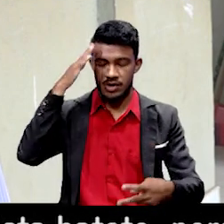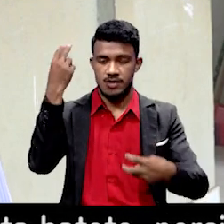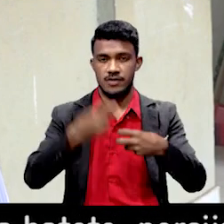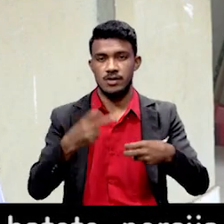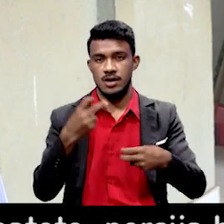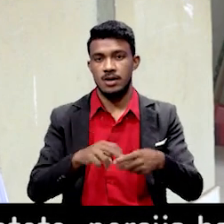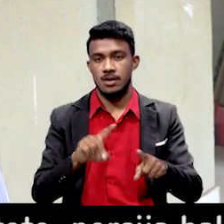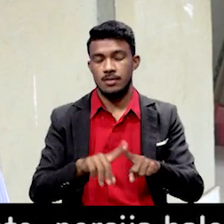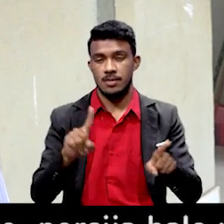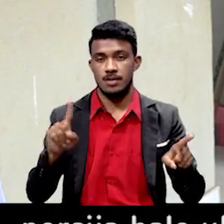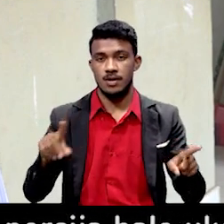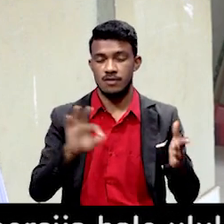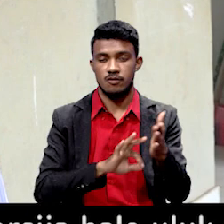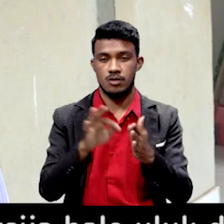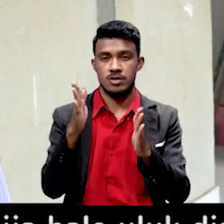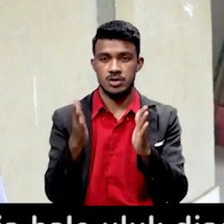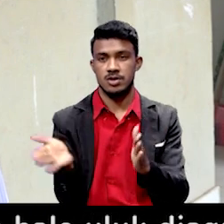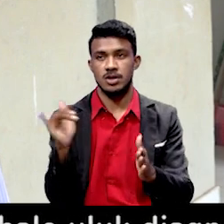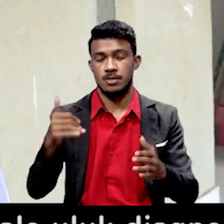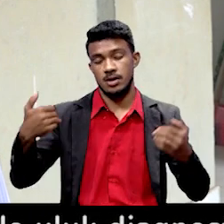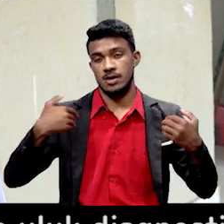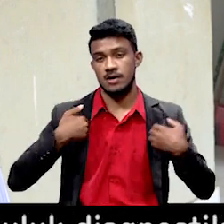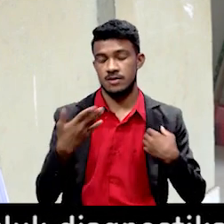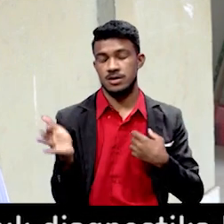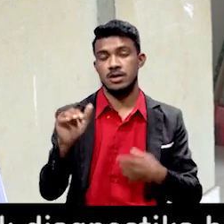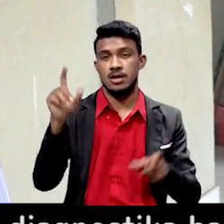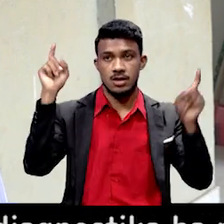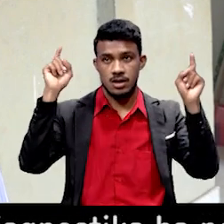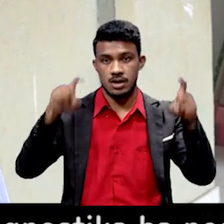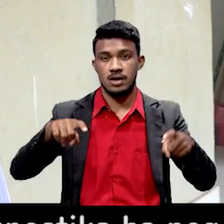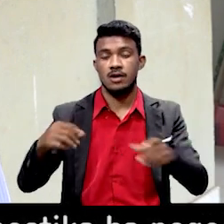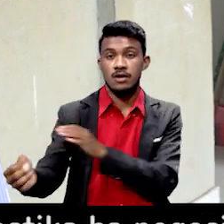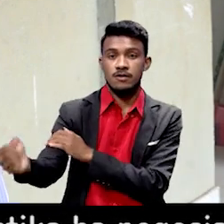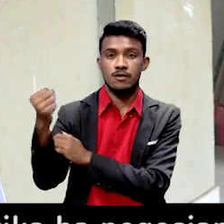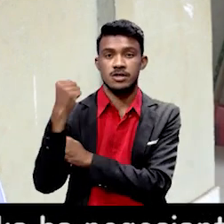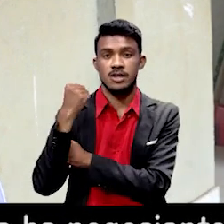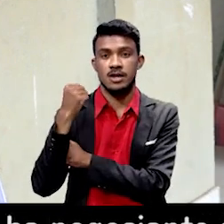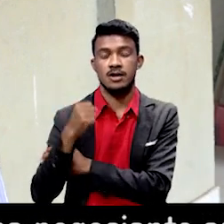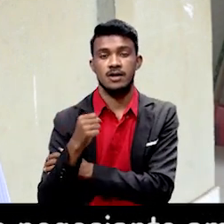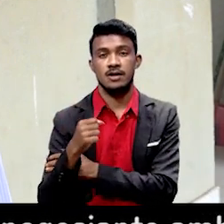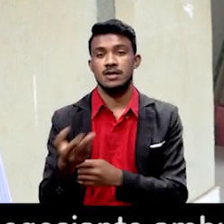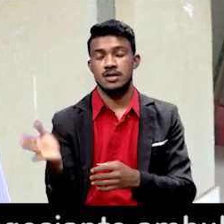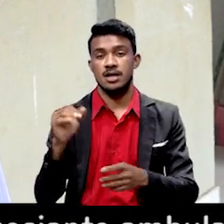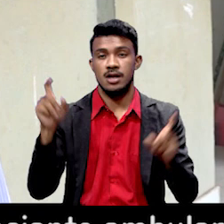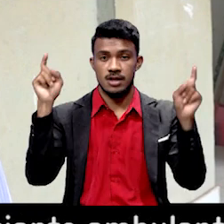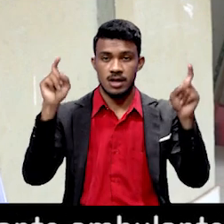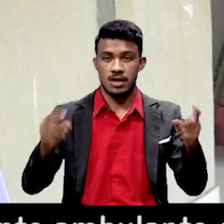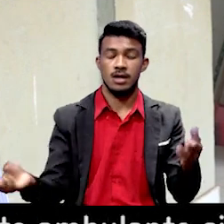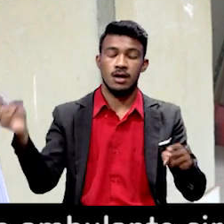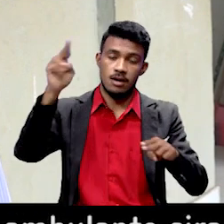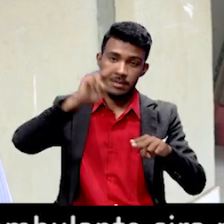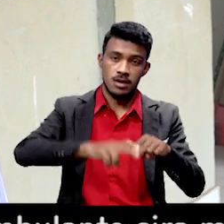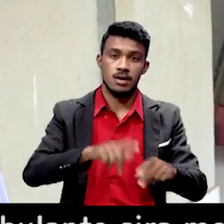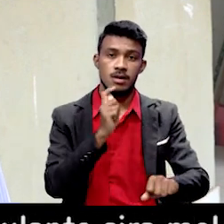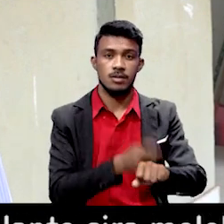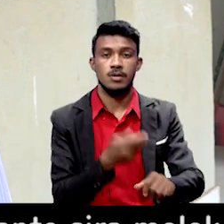Então, formação sim, né, mas há, né, precisa ter que reforçar, tá, precisa ter que aumentar tempo. E de aquilo,